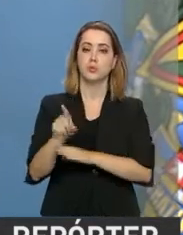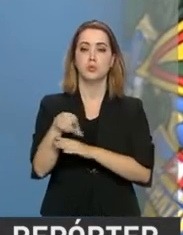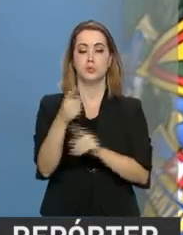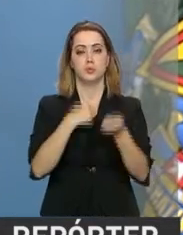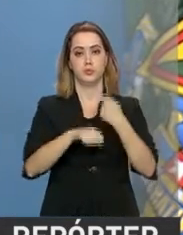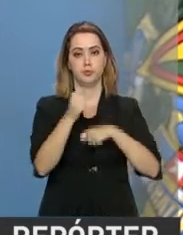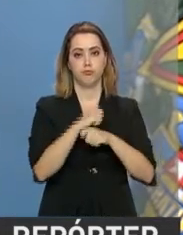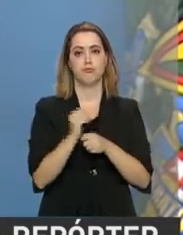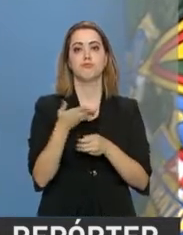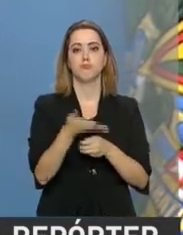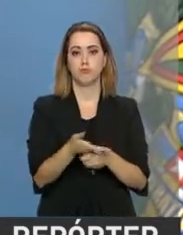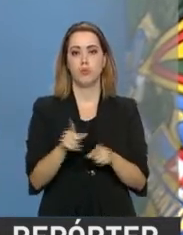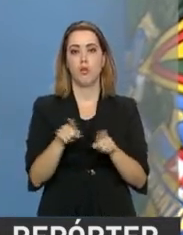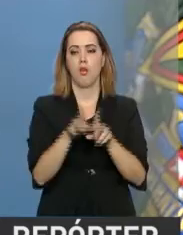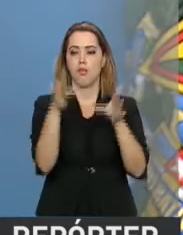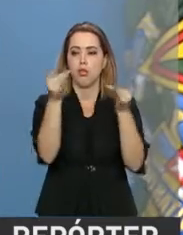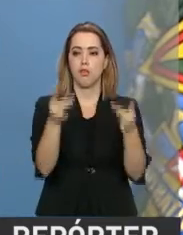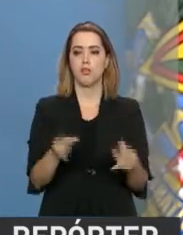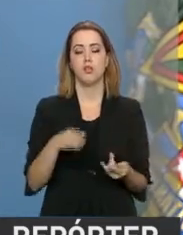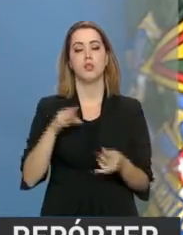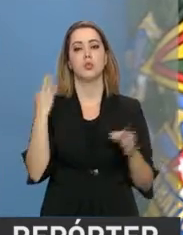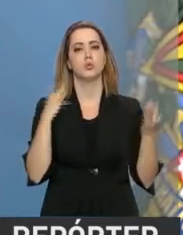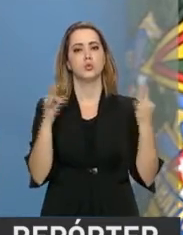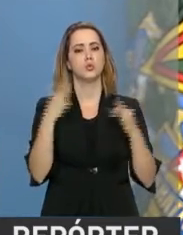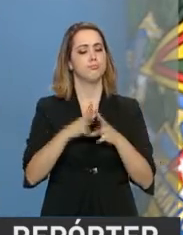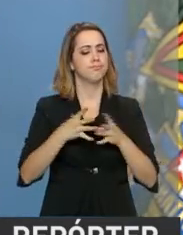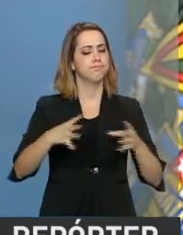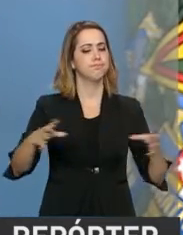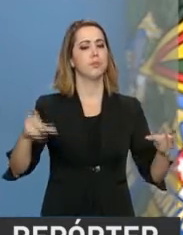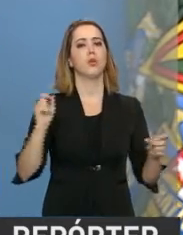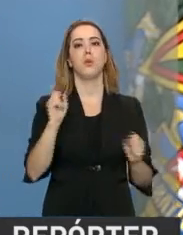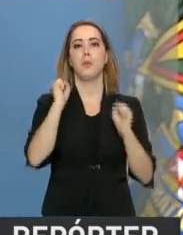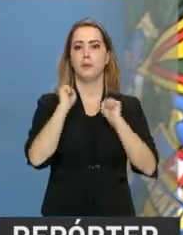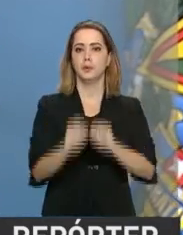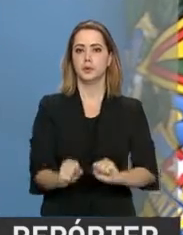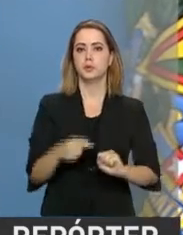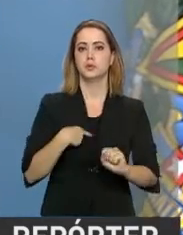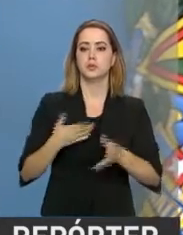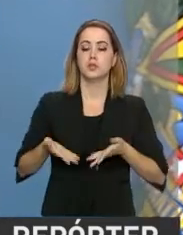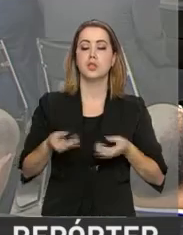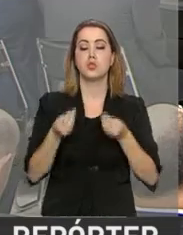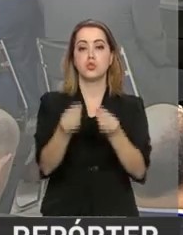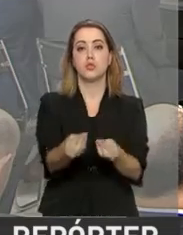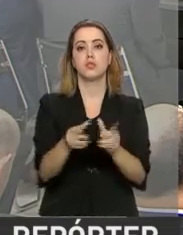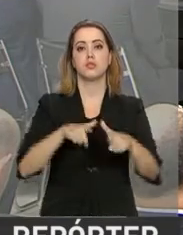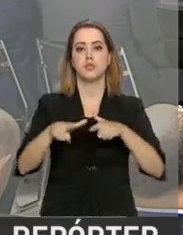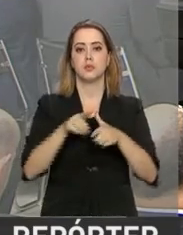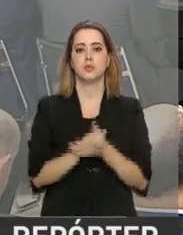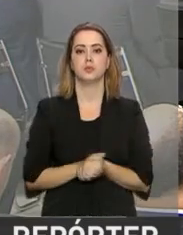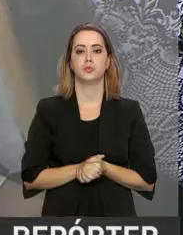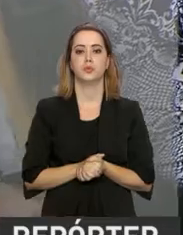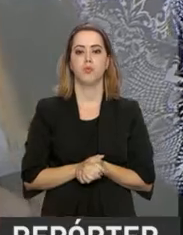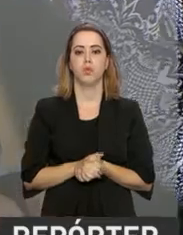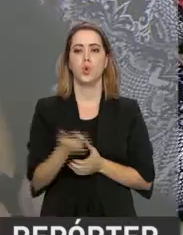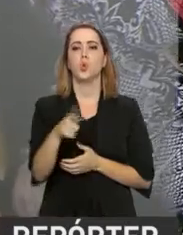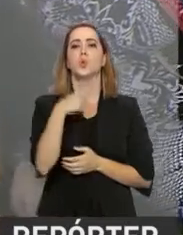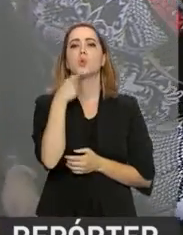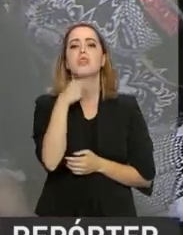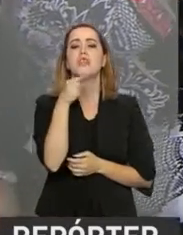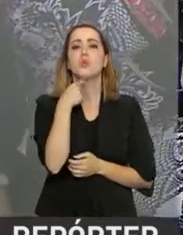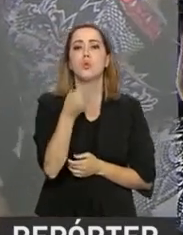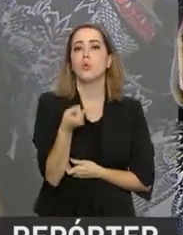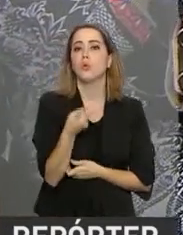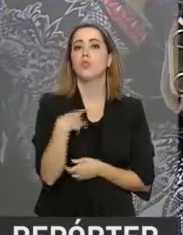econômica e destacou que o turismo tem grande capacidade de gerar empregos sem dúvida alguma o turismo é um